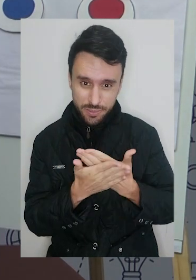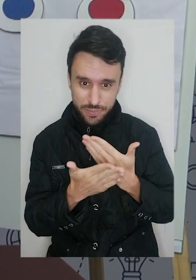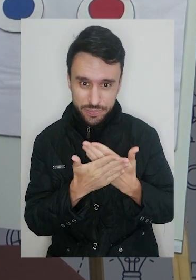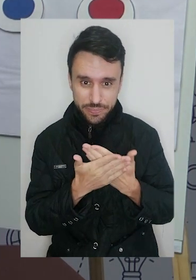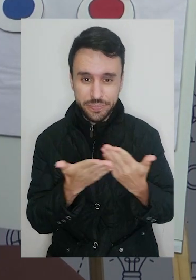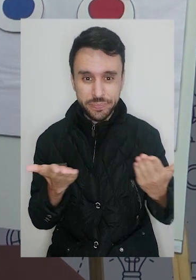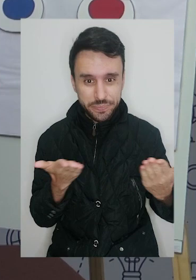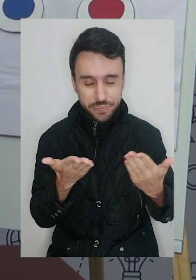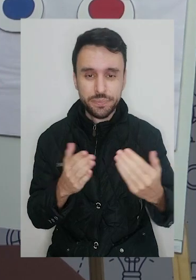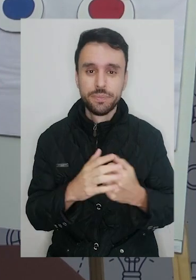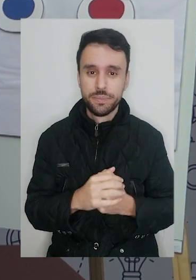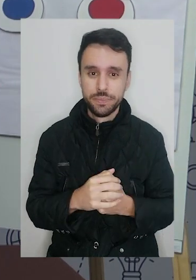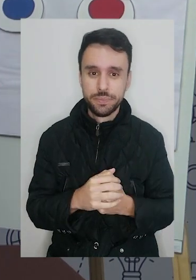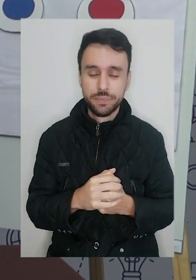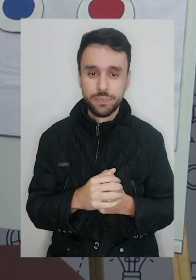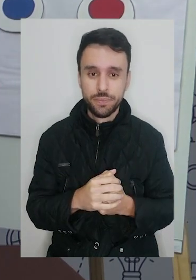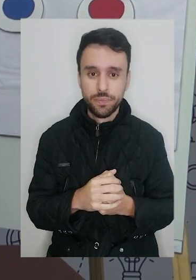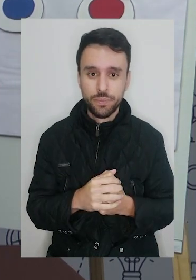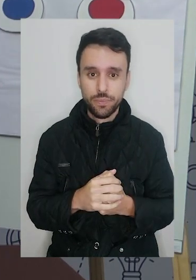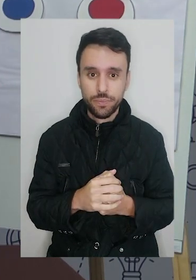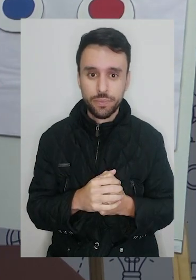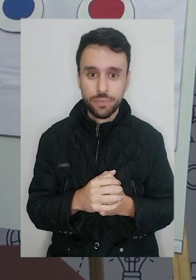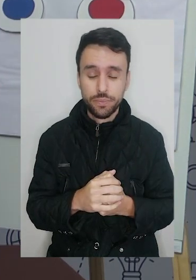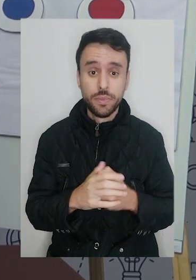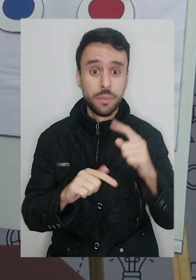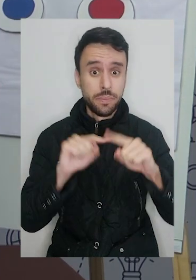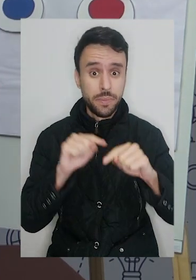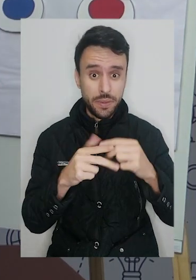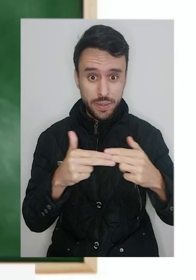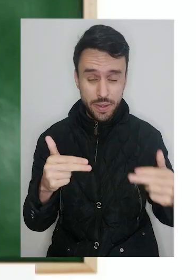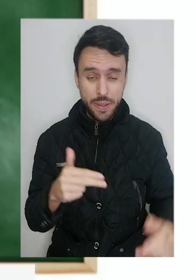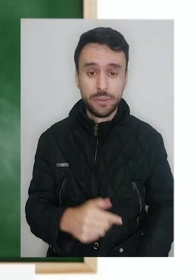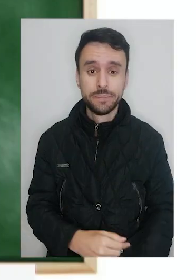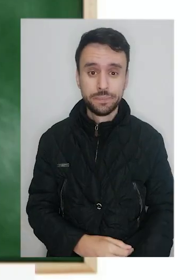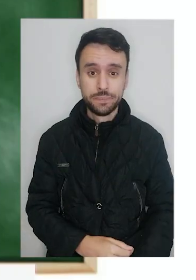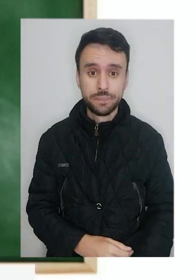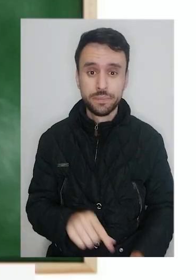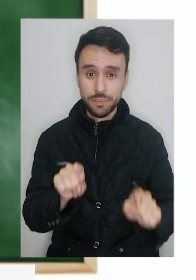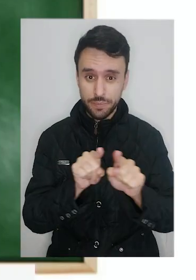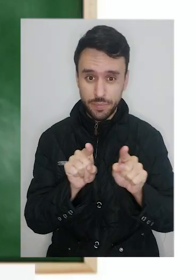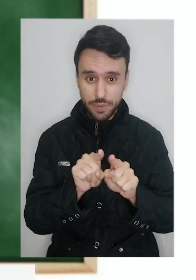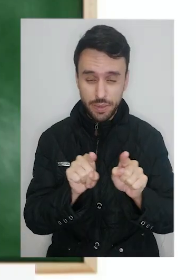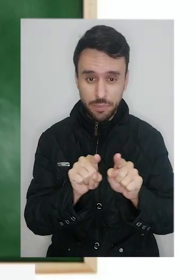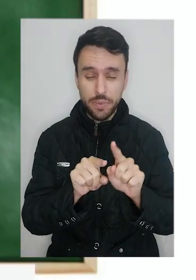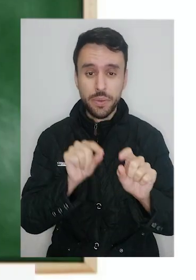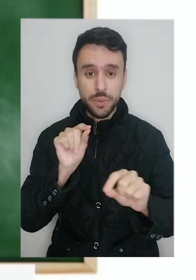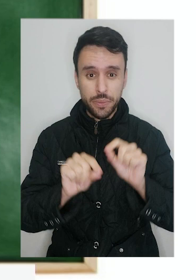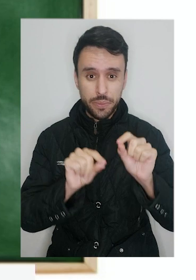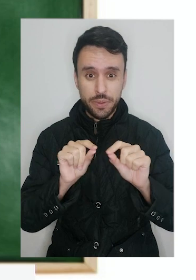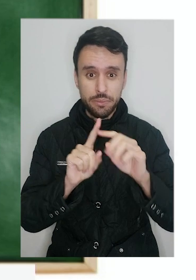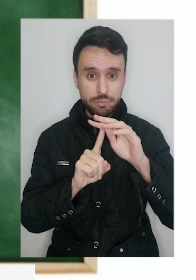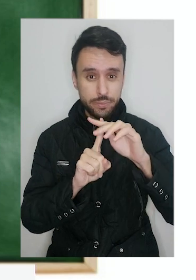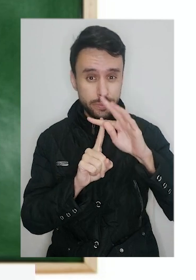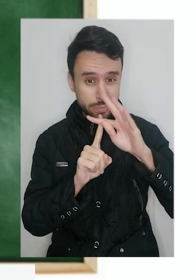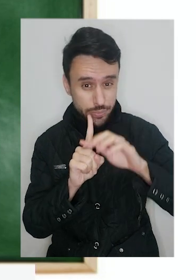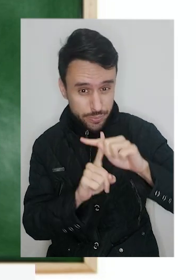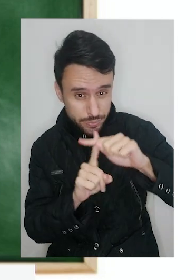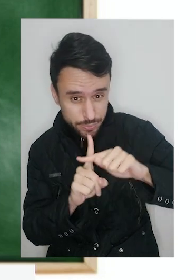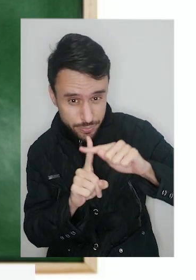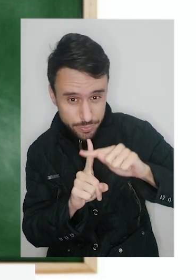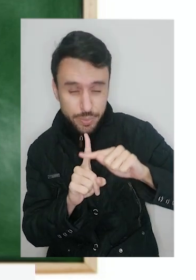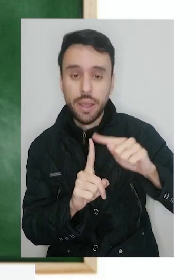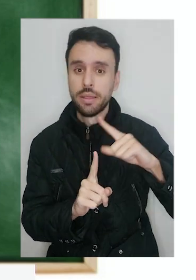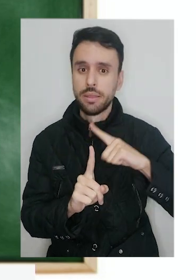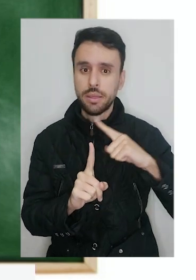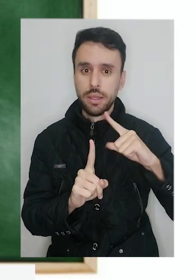aula de hoje. Nós vamos organizar os nossos materiais. Medida de temperatura. Que será, hein?